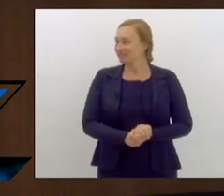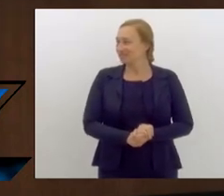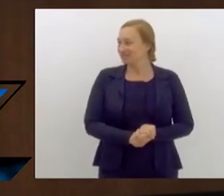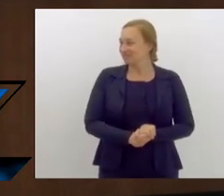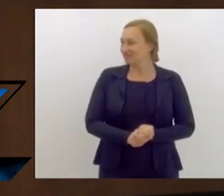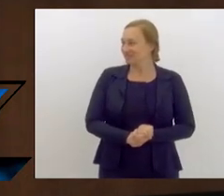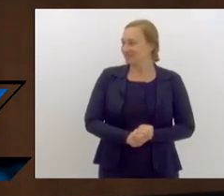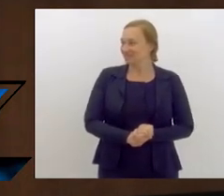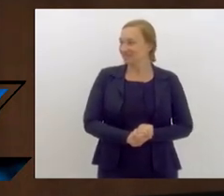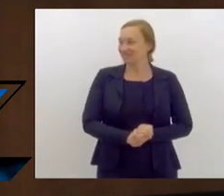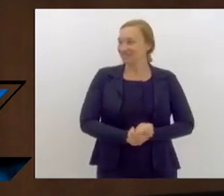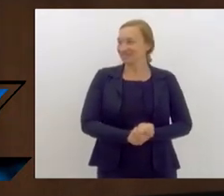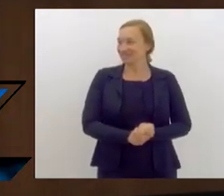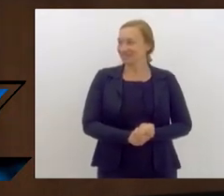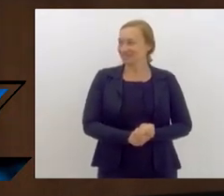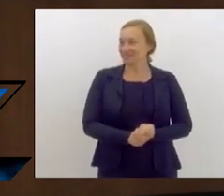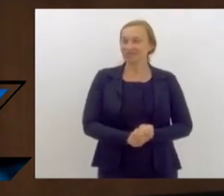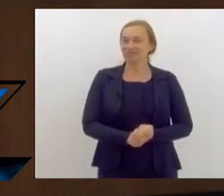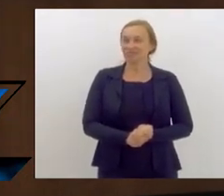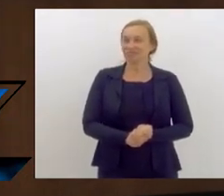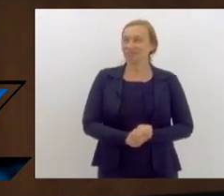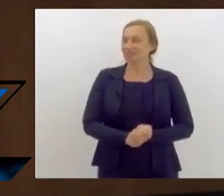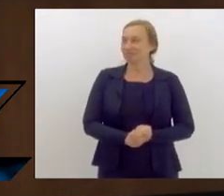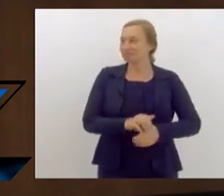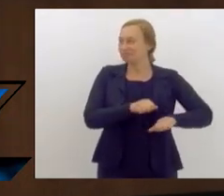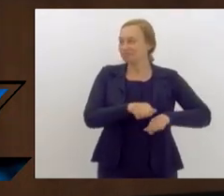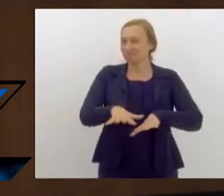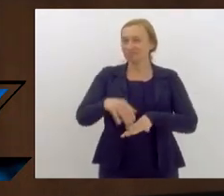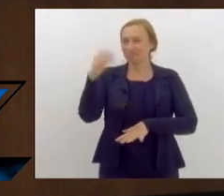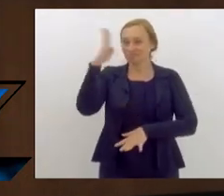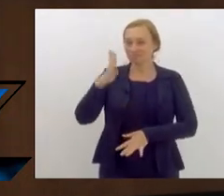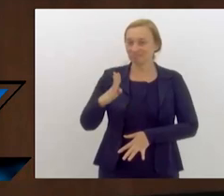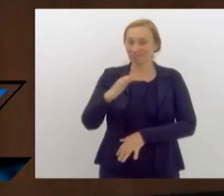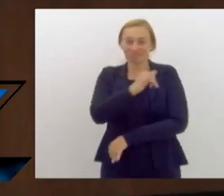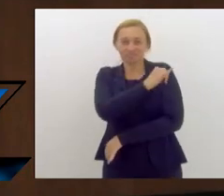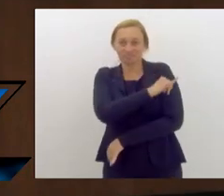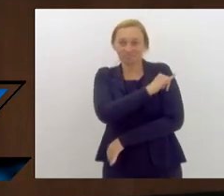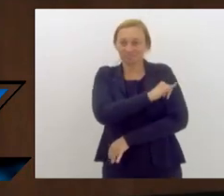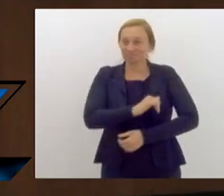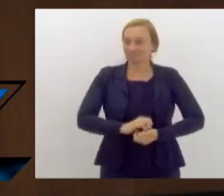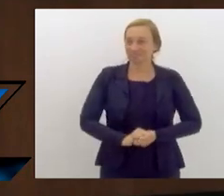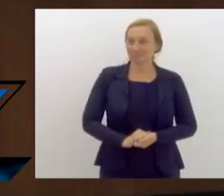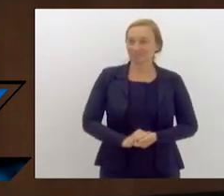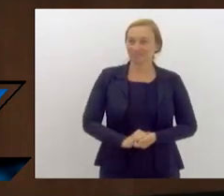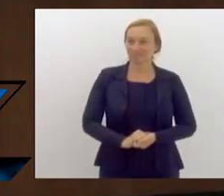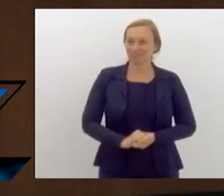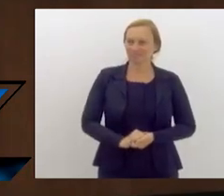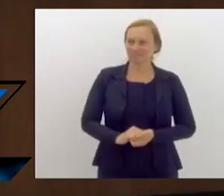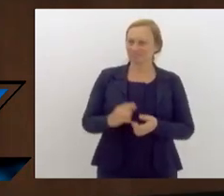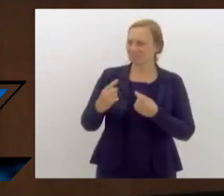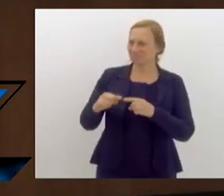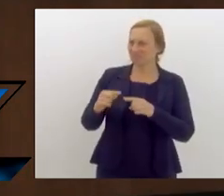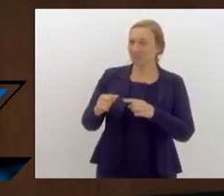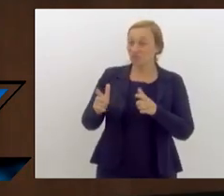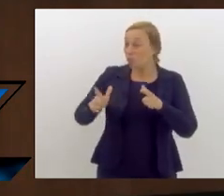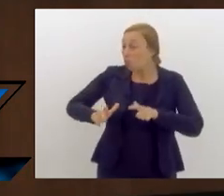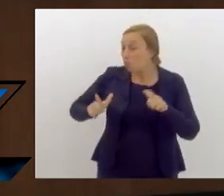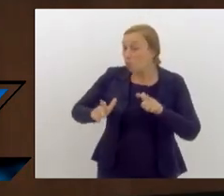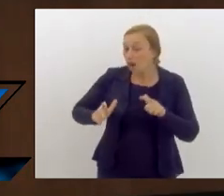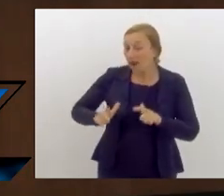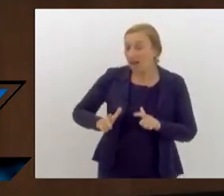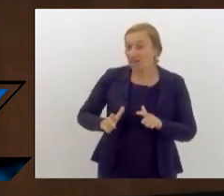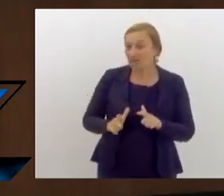unidade de funcionamento do exército brasileiro no Rio de Janeiro ela foi aqui atacada porque foi um cenário disso